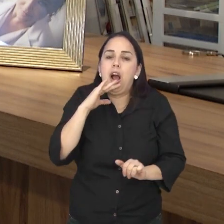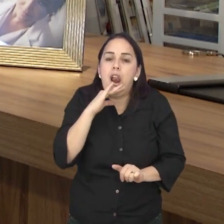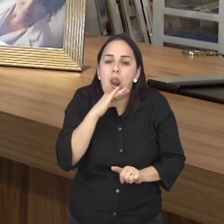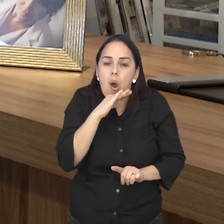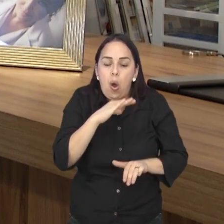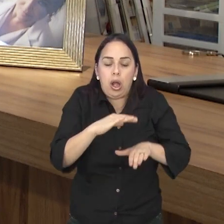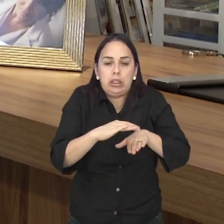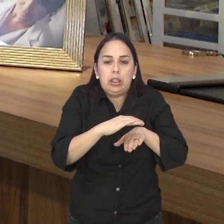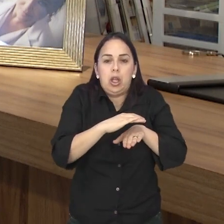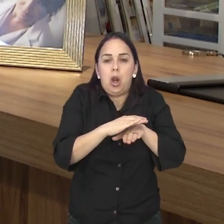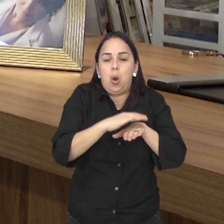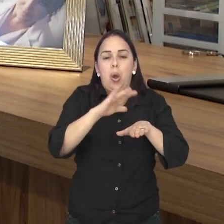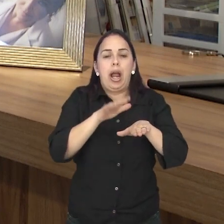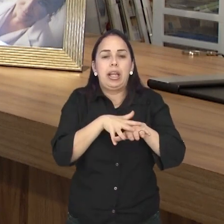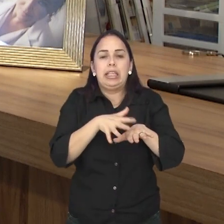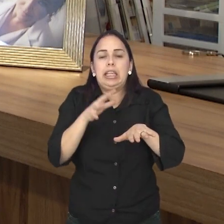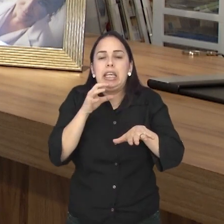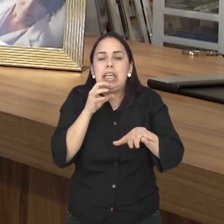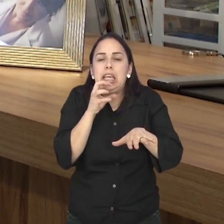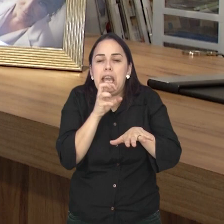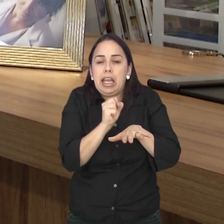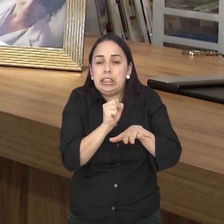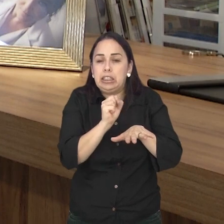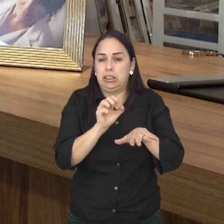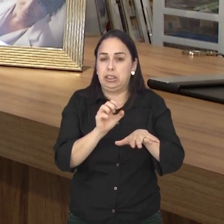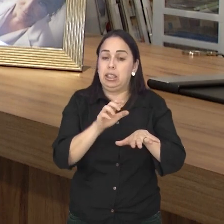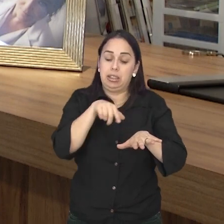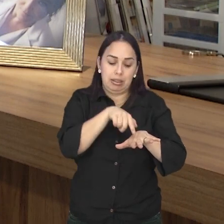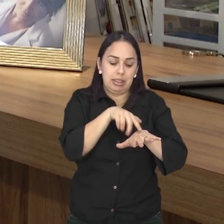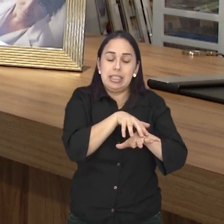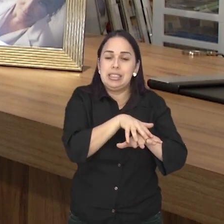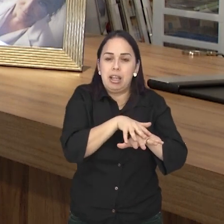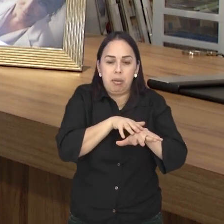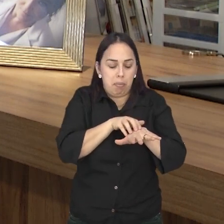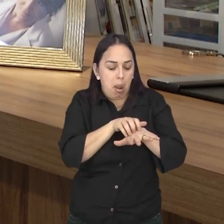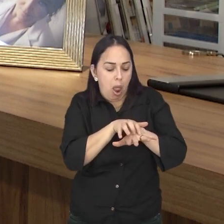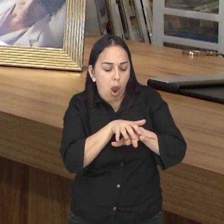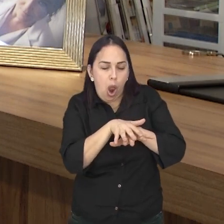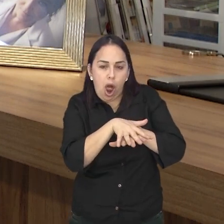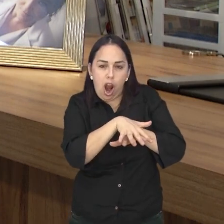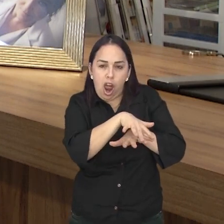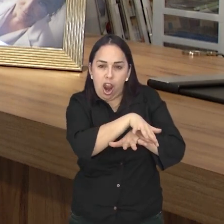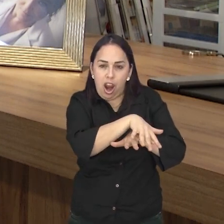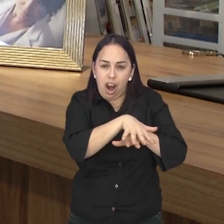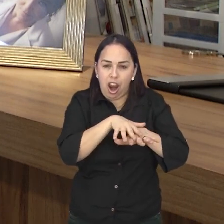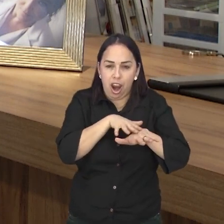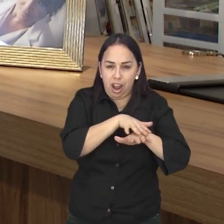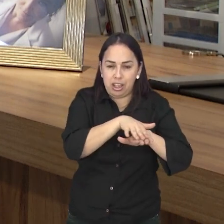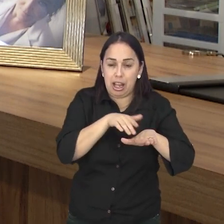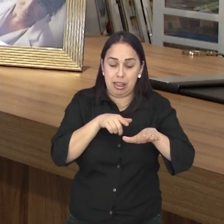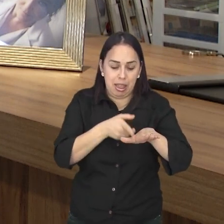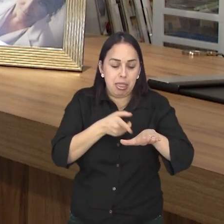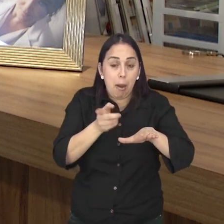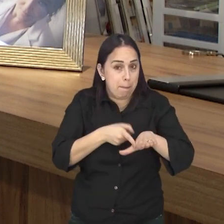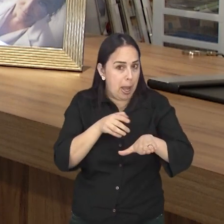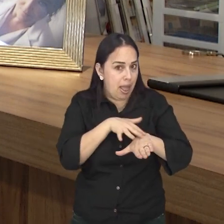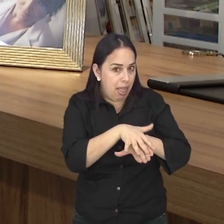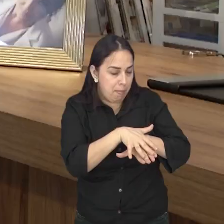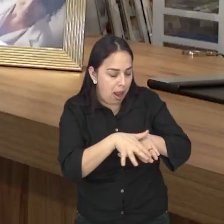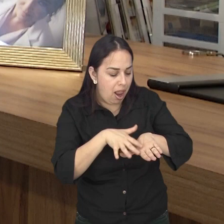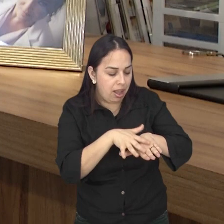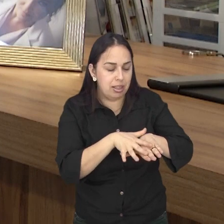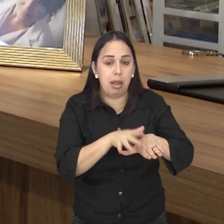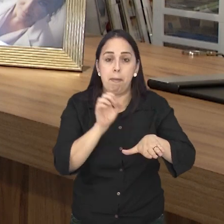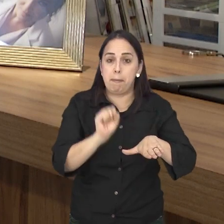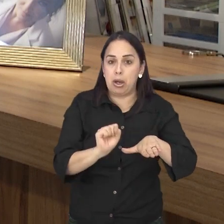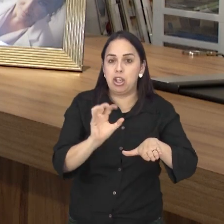calor, abafamento, e ele, estando presente, ele vai propiciar essa invasão na pele.